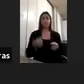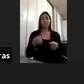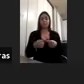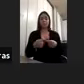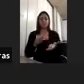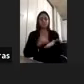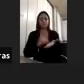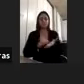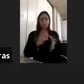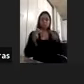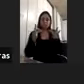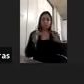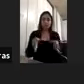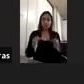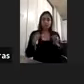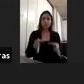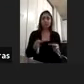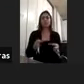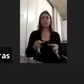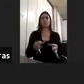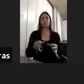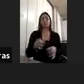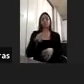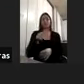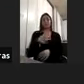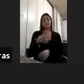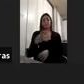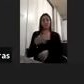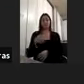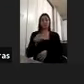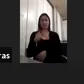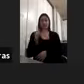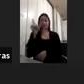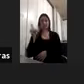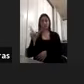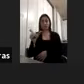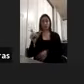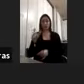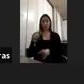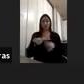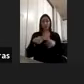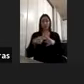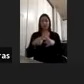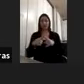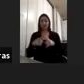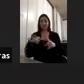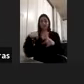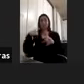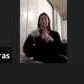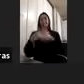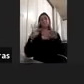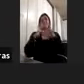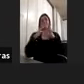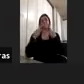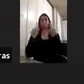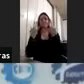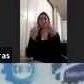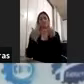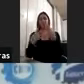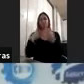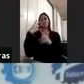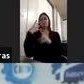aí, não. 747, desculpa. Esse número aí você pode triplicar, porque cada família são 4, 5, né?